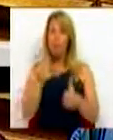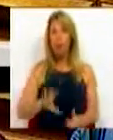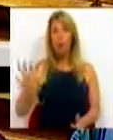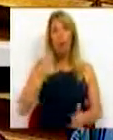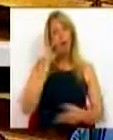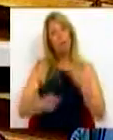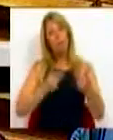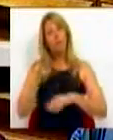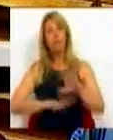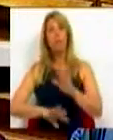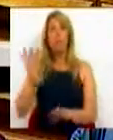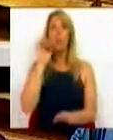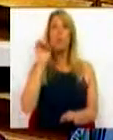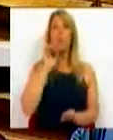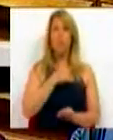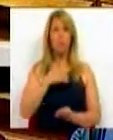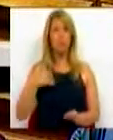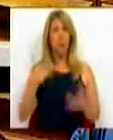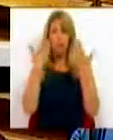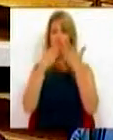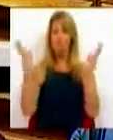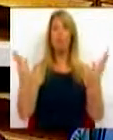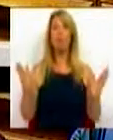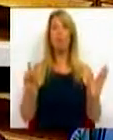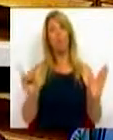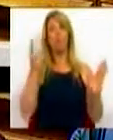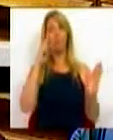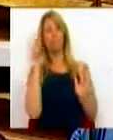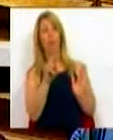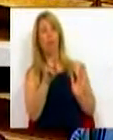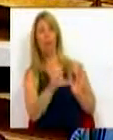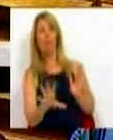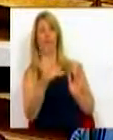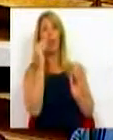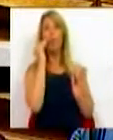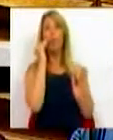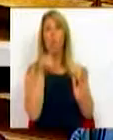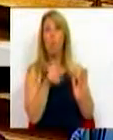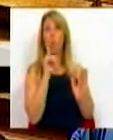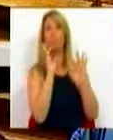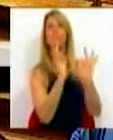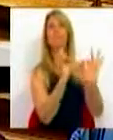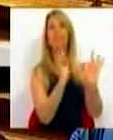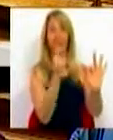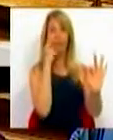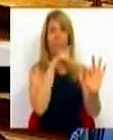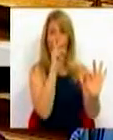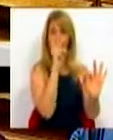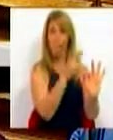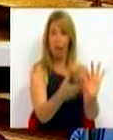qualidade e a saúde de uma democracia do que olhar para o modo como esta trata os seus seres mais